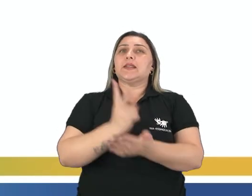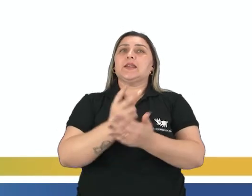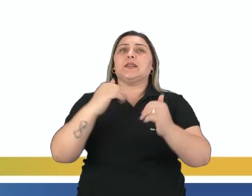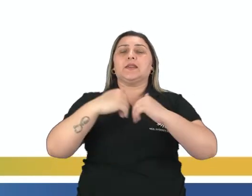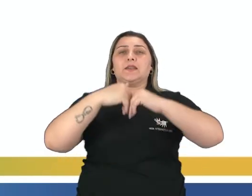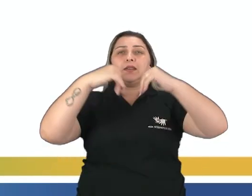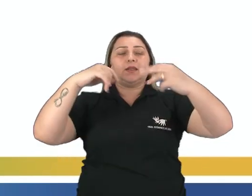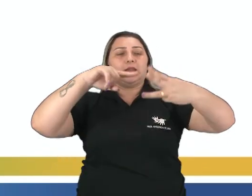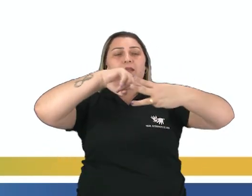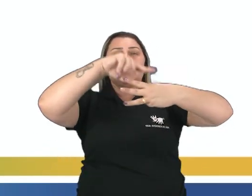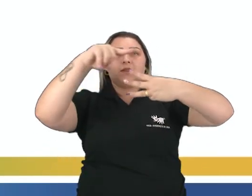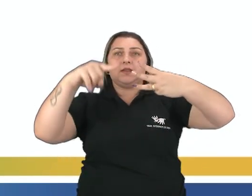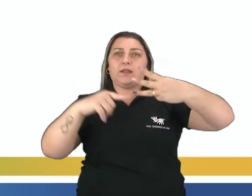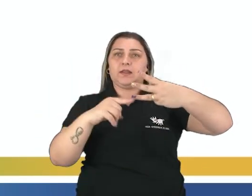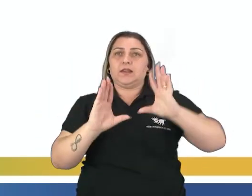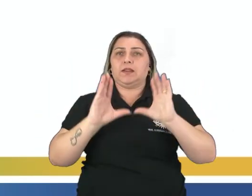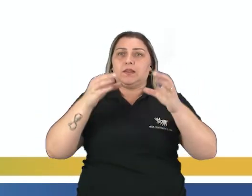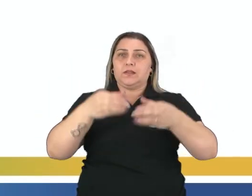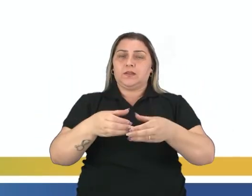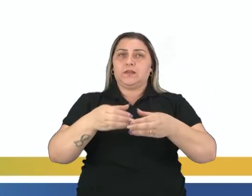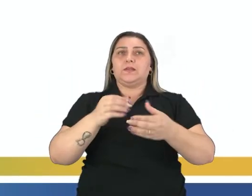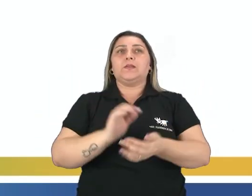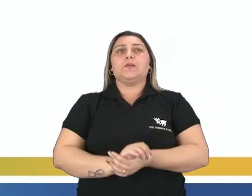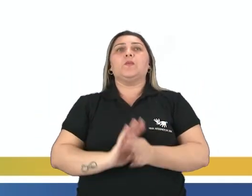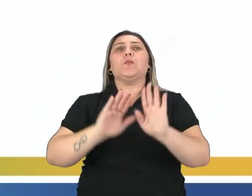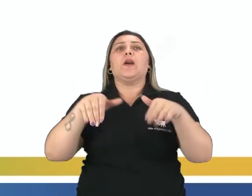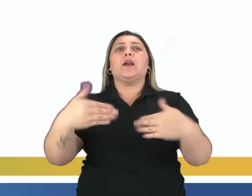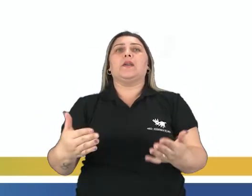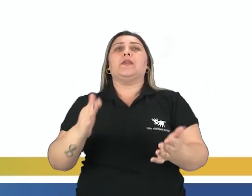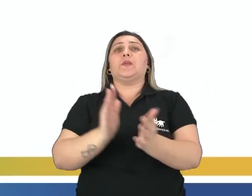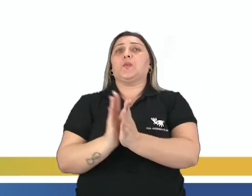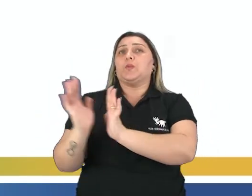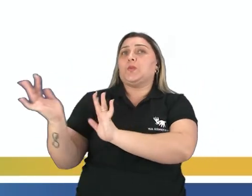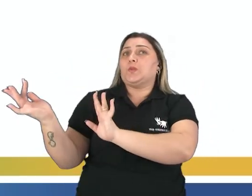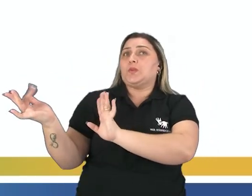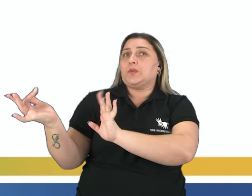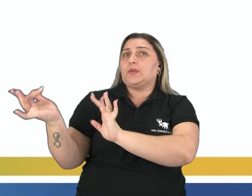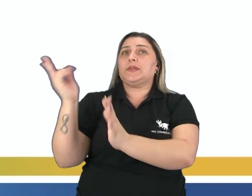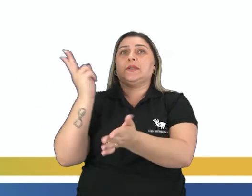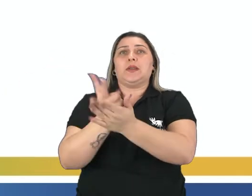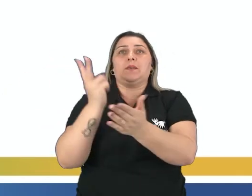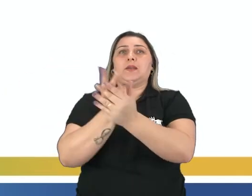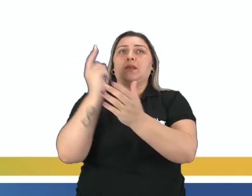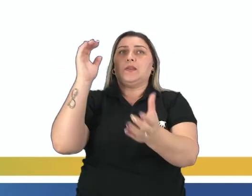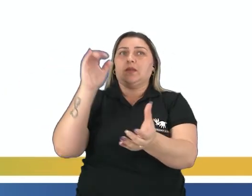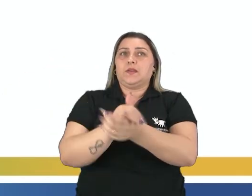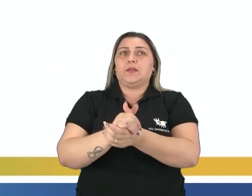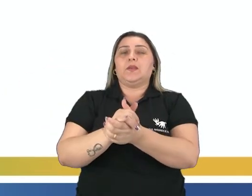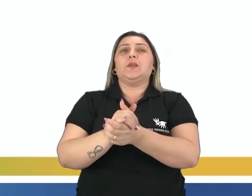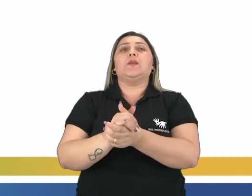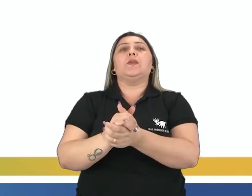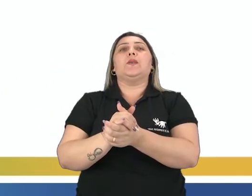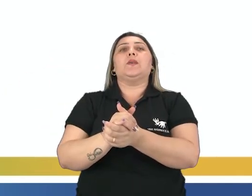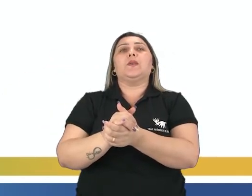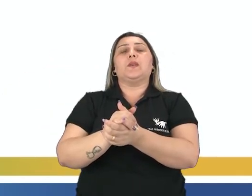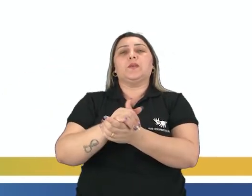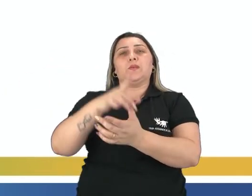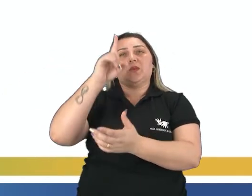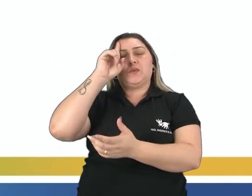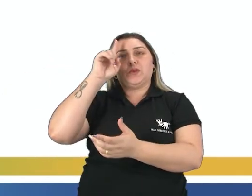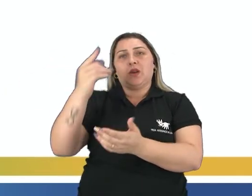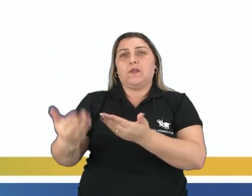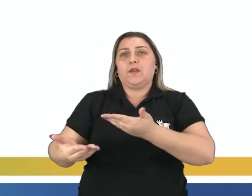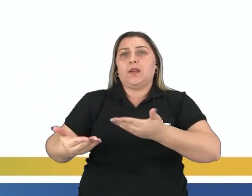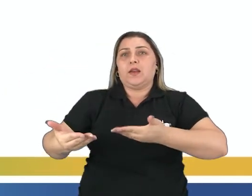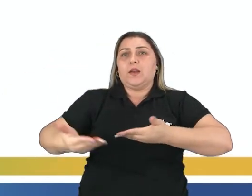divididos em 3 grupos. Eram quais, pessoal? Os enamorados, os criados e os patrões. Quais